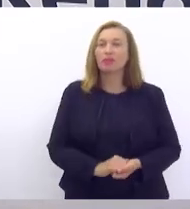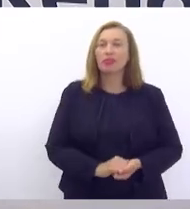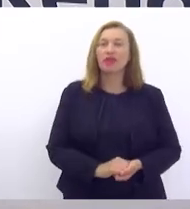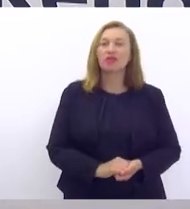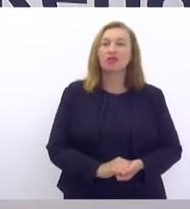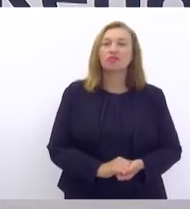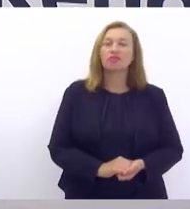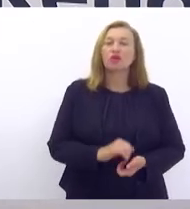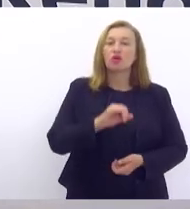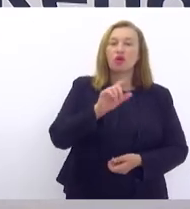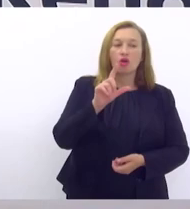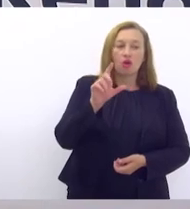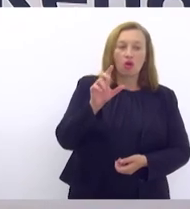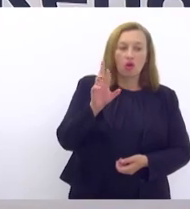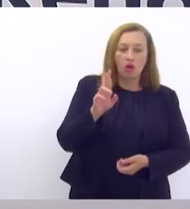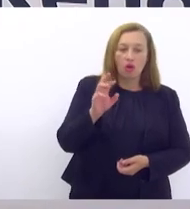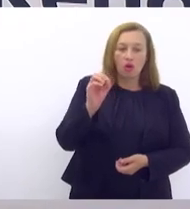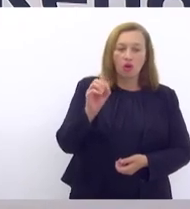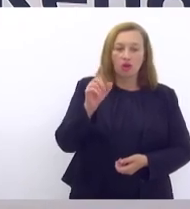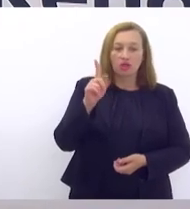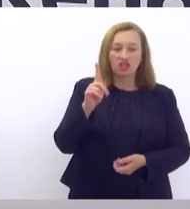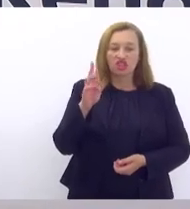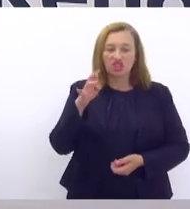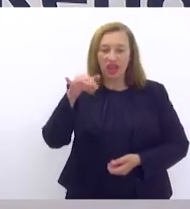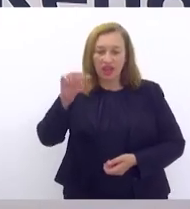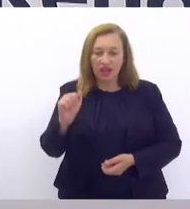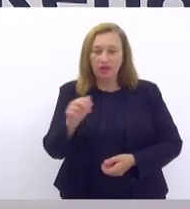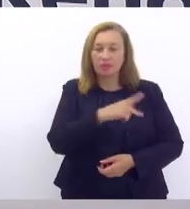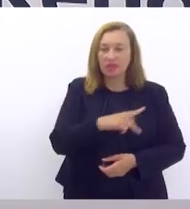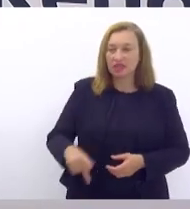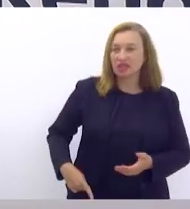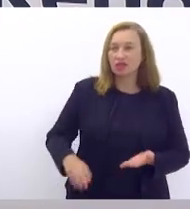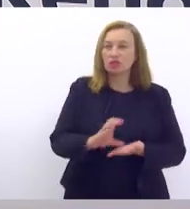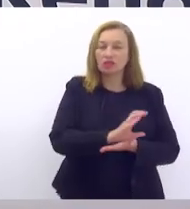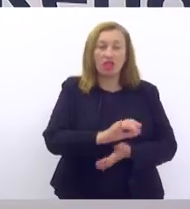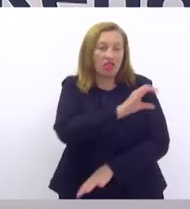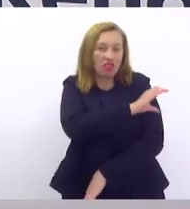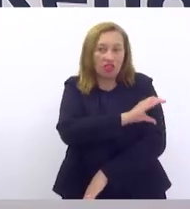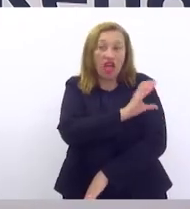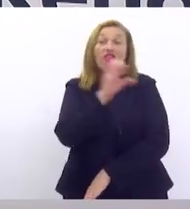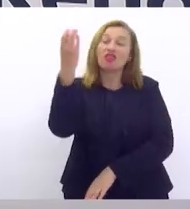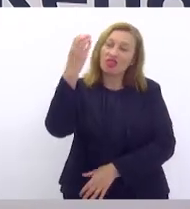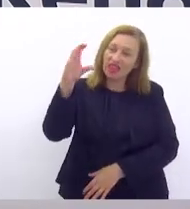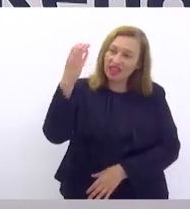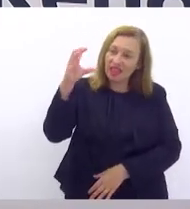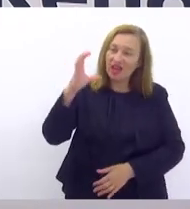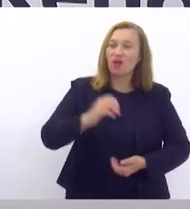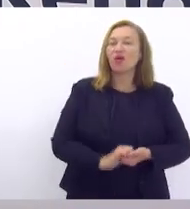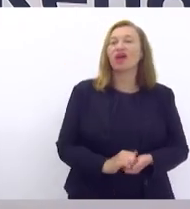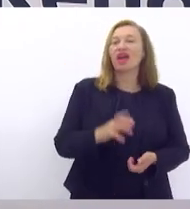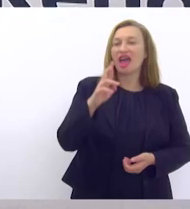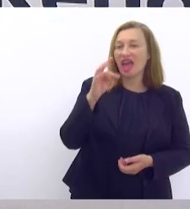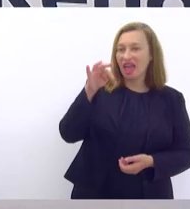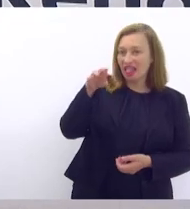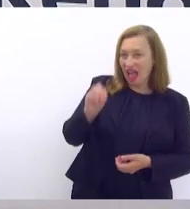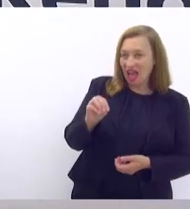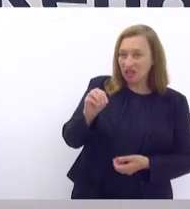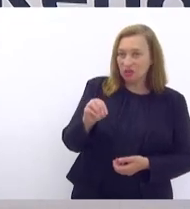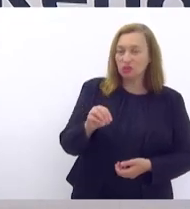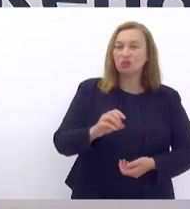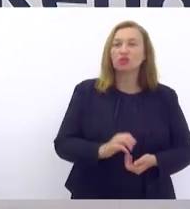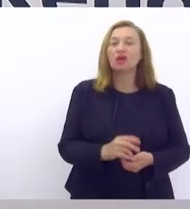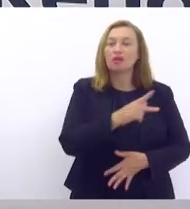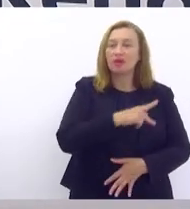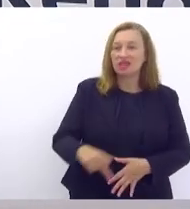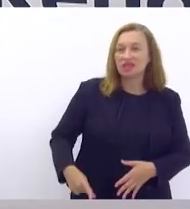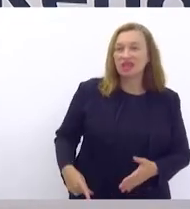A Rogéria Ribeiro Apolinário, presidente do Conselho Arquidiocesano de Niterói. Renato Vieira de Carvalho, presidente